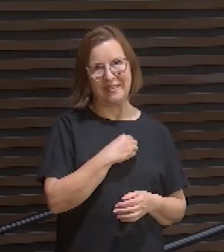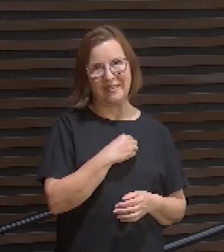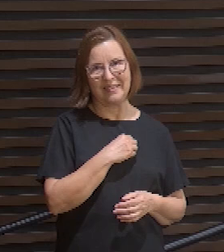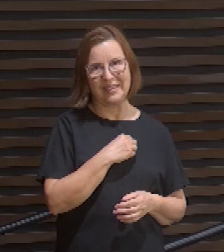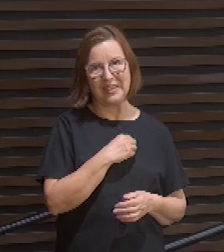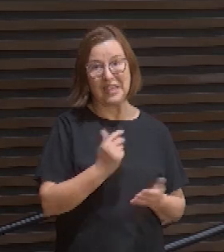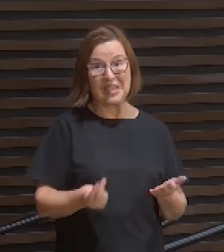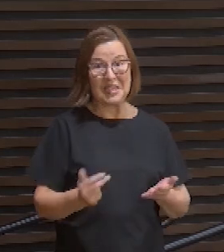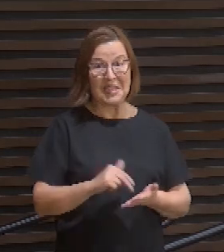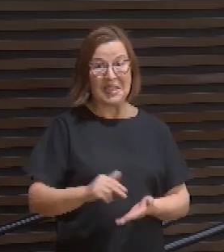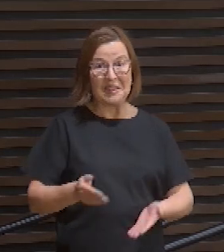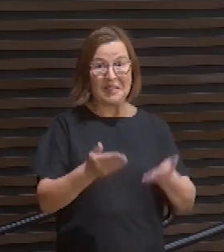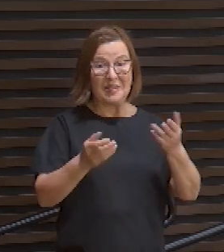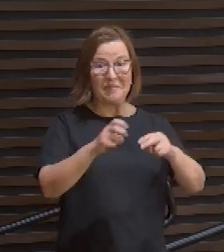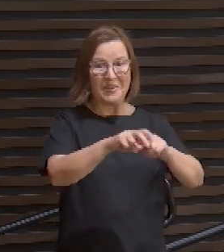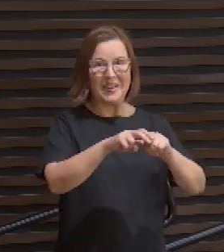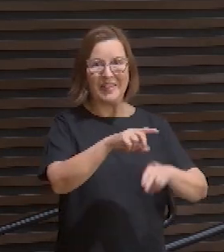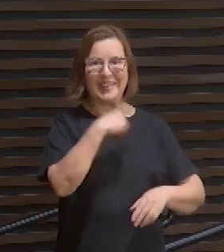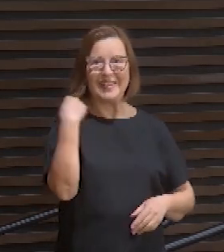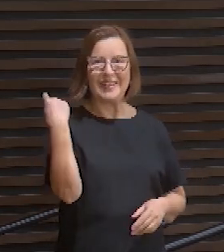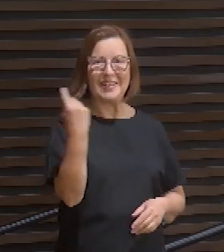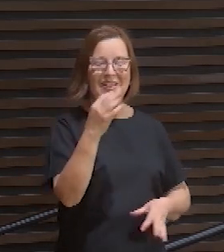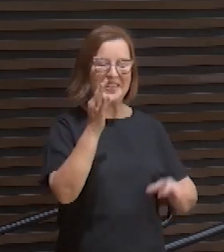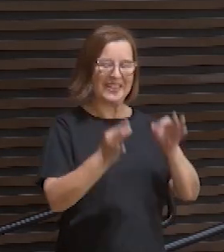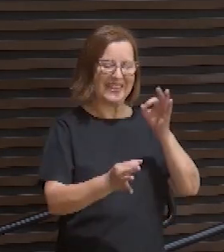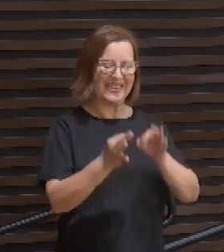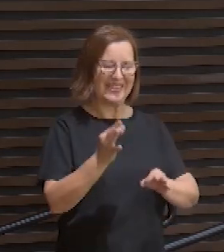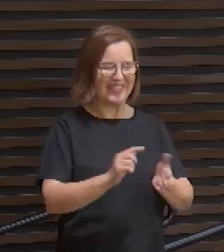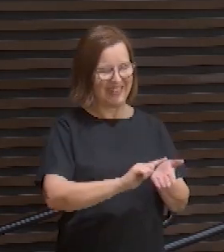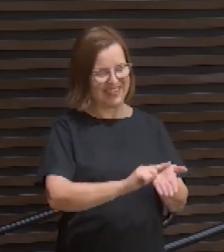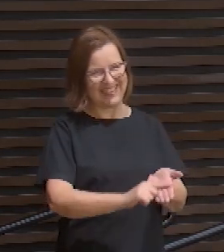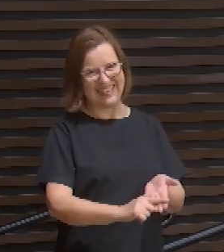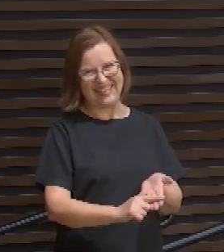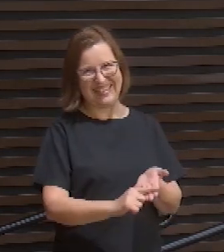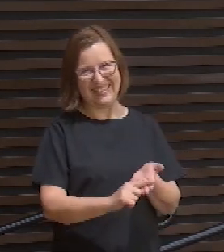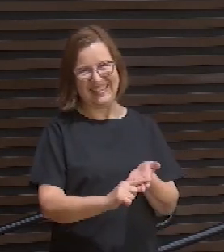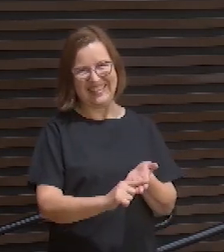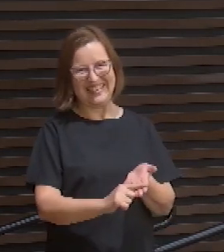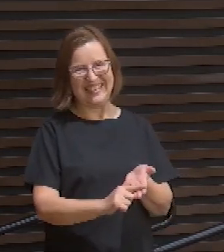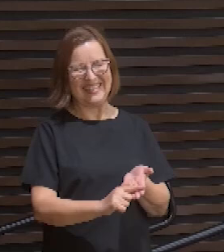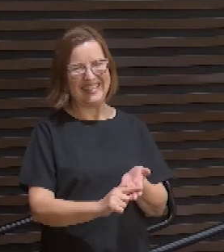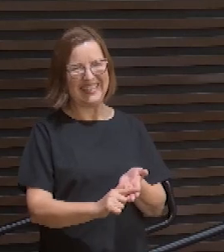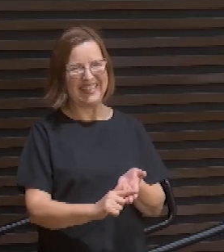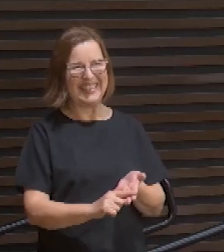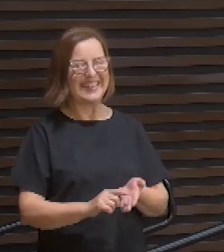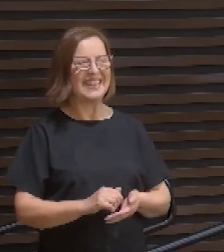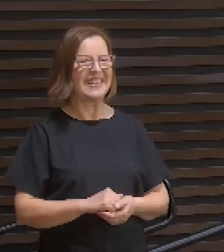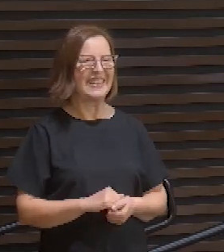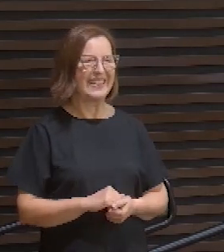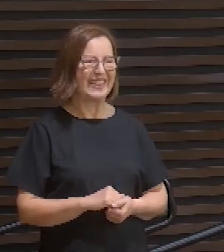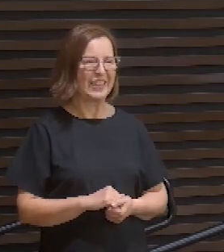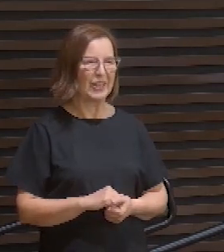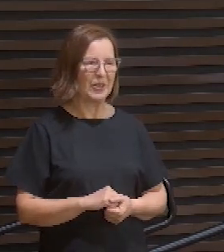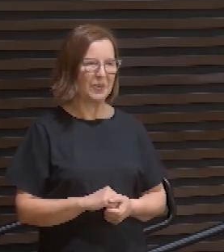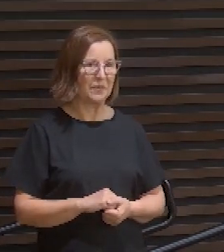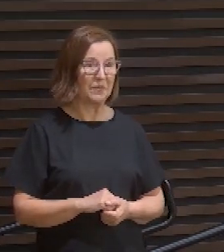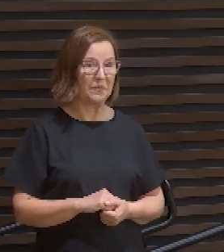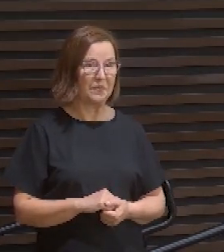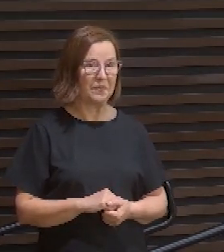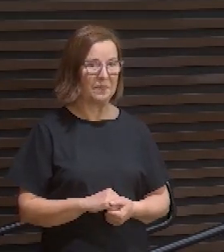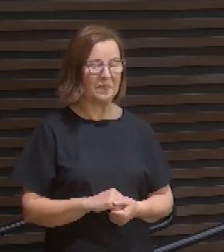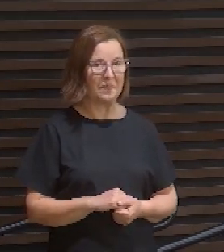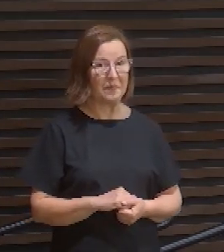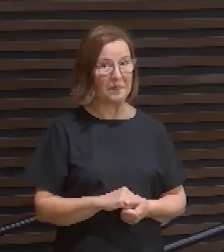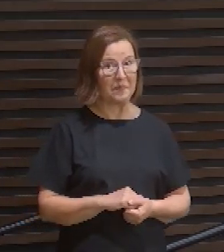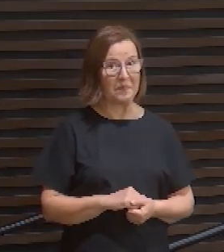transgressões e ressuscitou por causa da nossa justificação. Olha só. Olha o que ele está dizendo